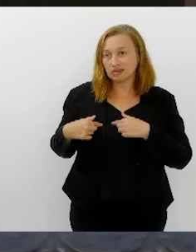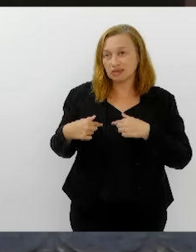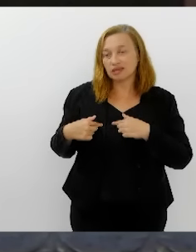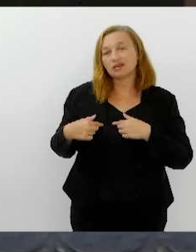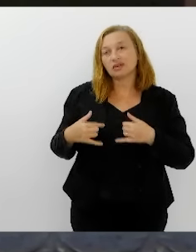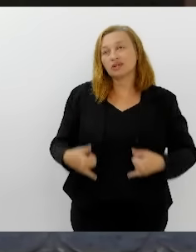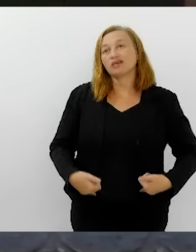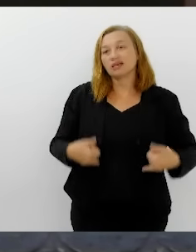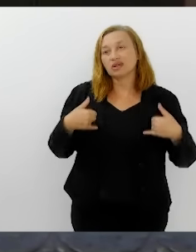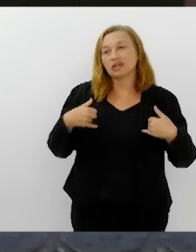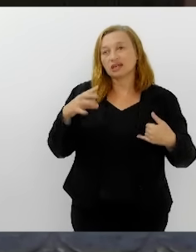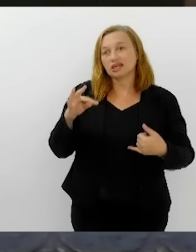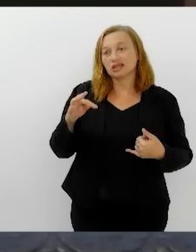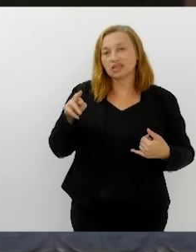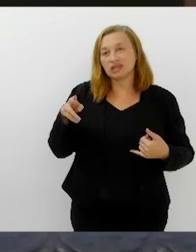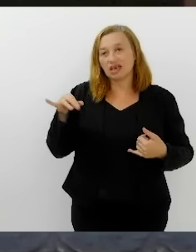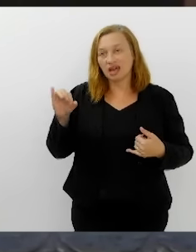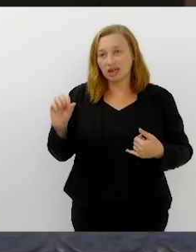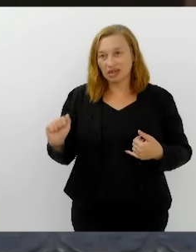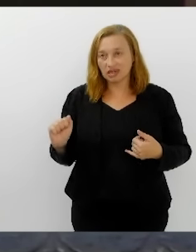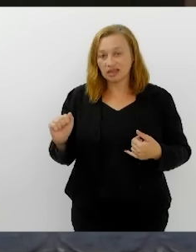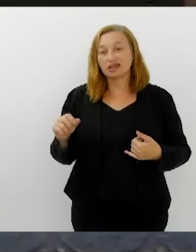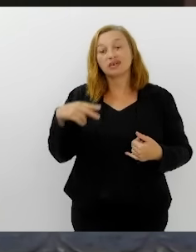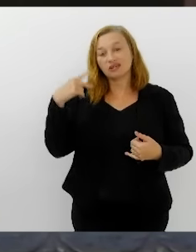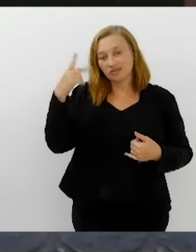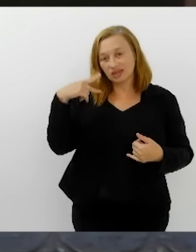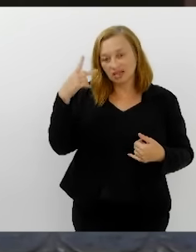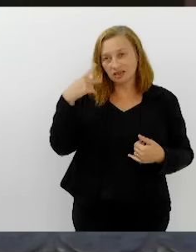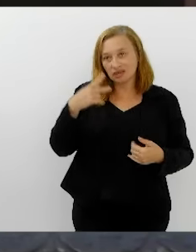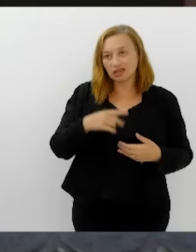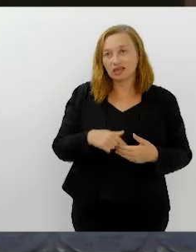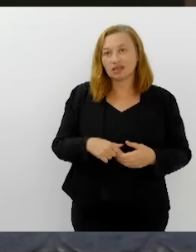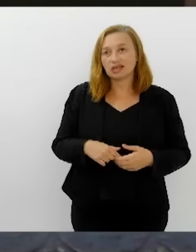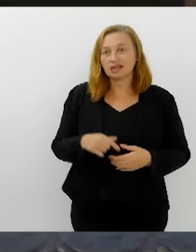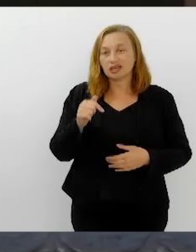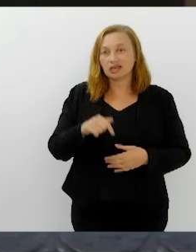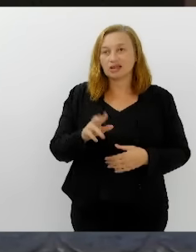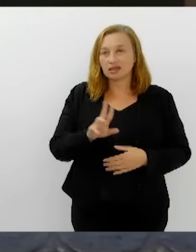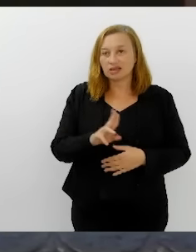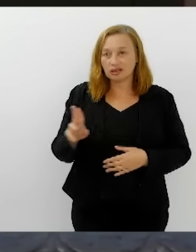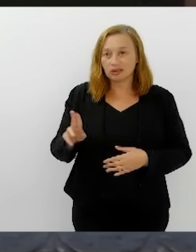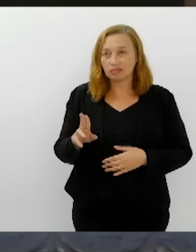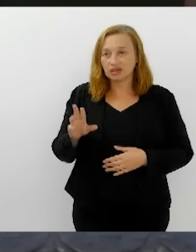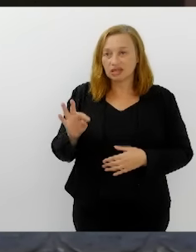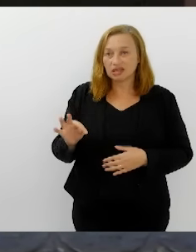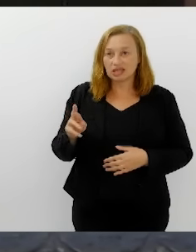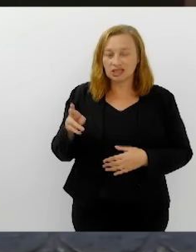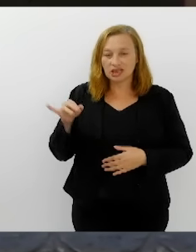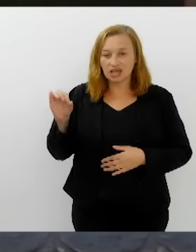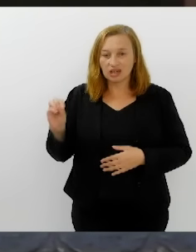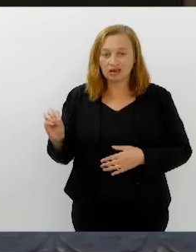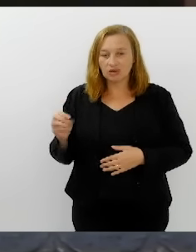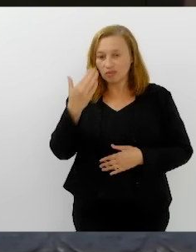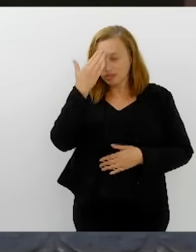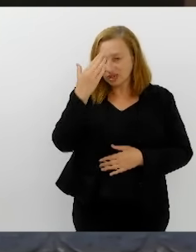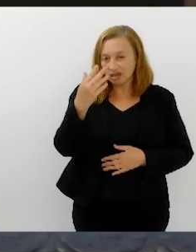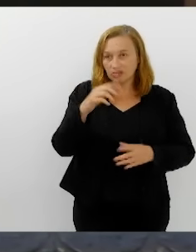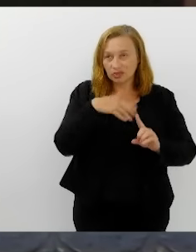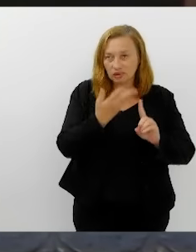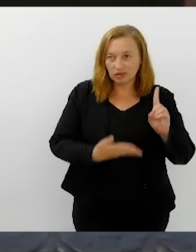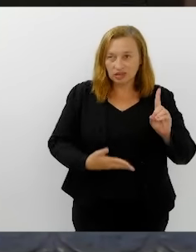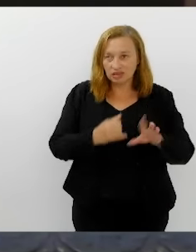ser terciária dos Arautos e vereadora. E eu estou aqui em nome dos terciários. Muito obrigada pela homenagem ao